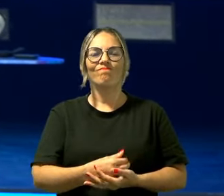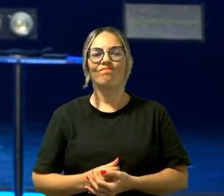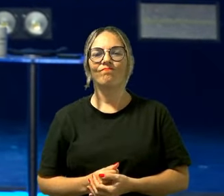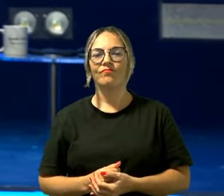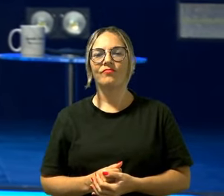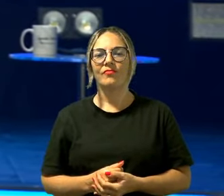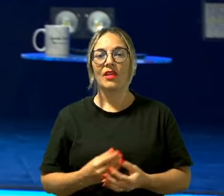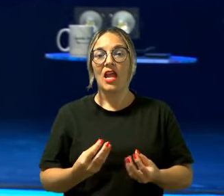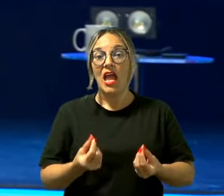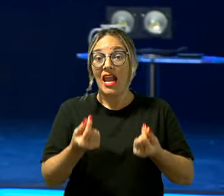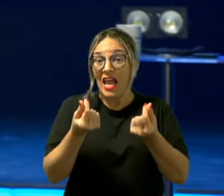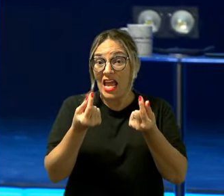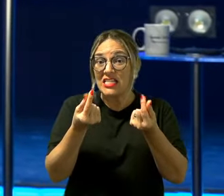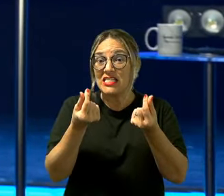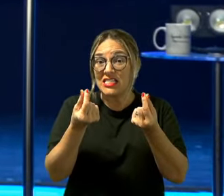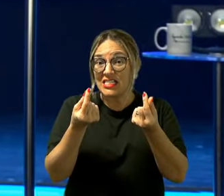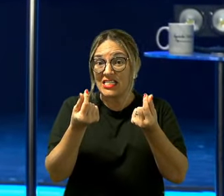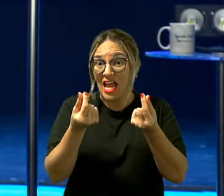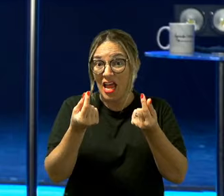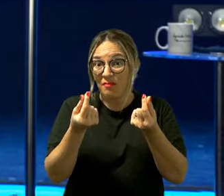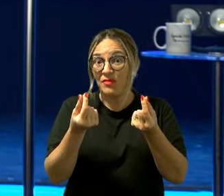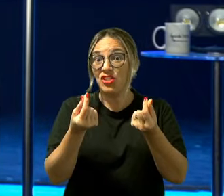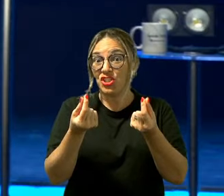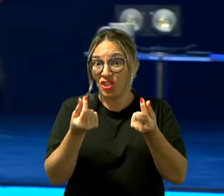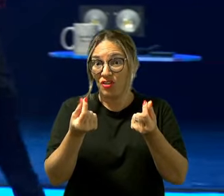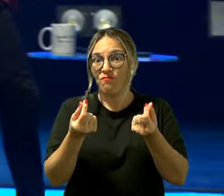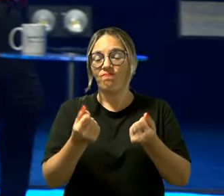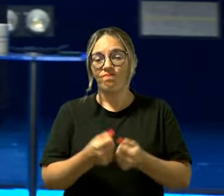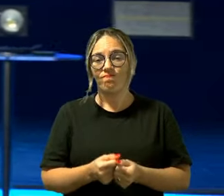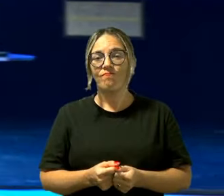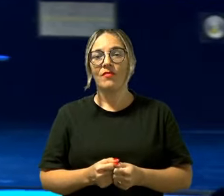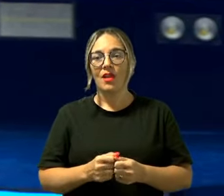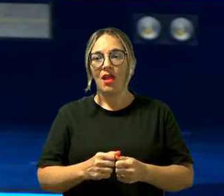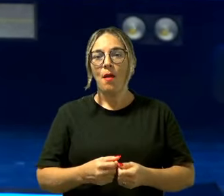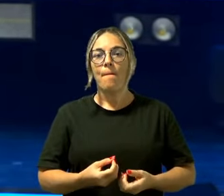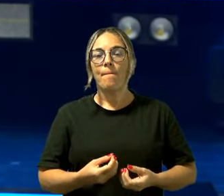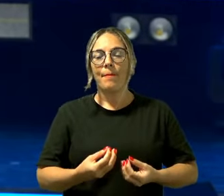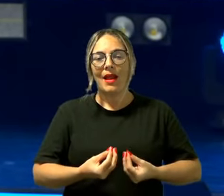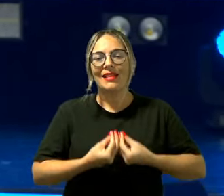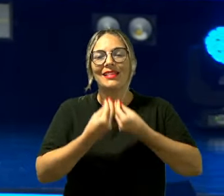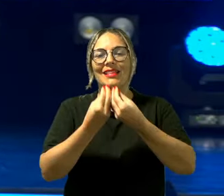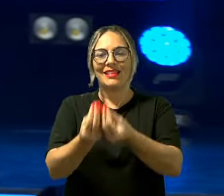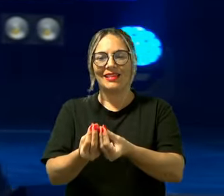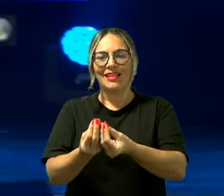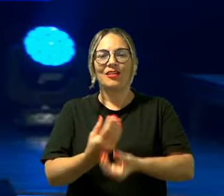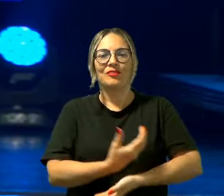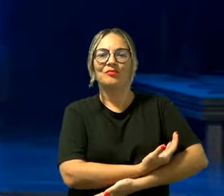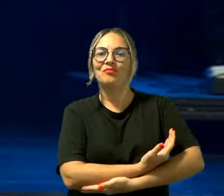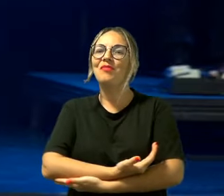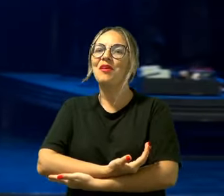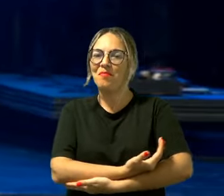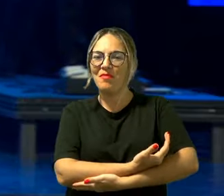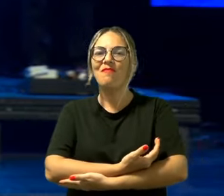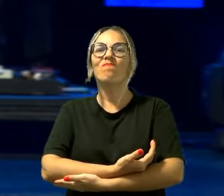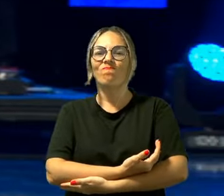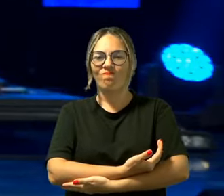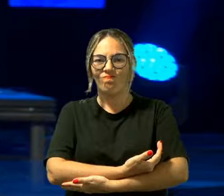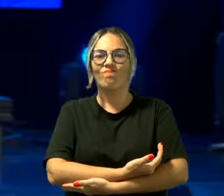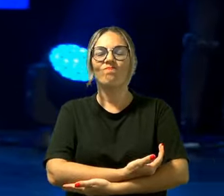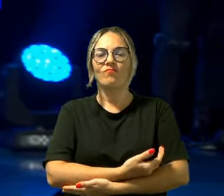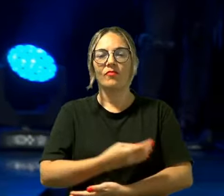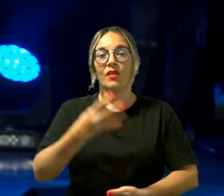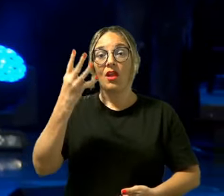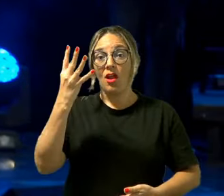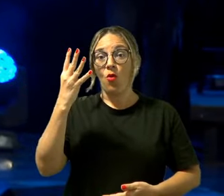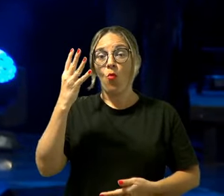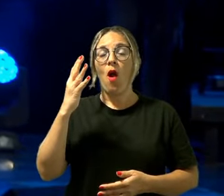para alimentar aquilo que é dela, escondido dentro do palácio. 40 anos de Moisés passa dentro do